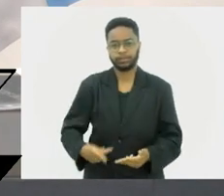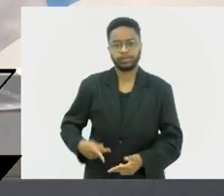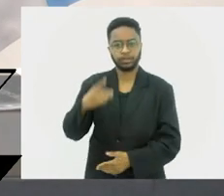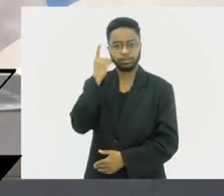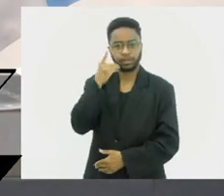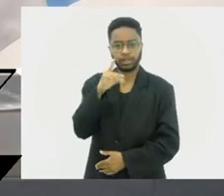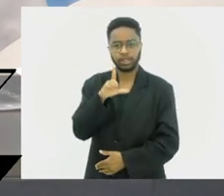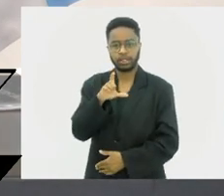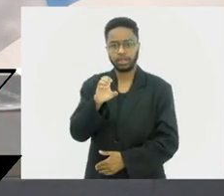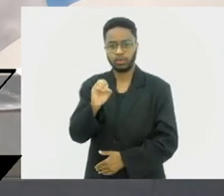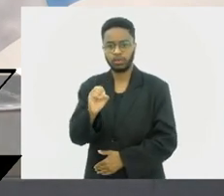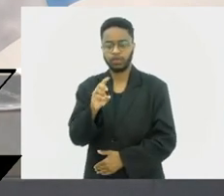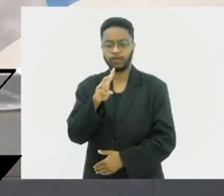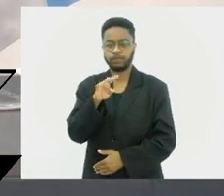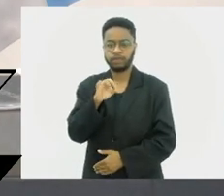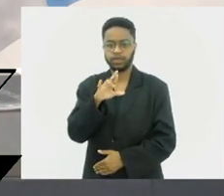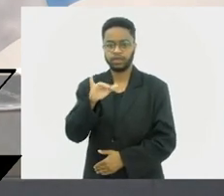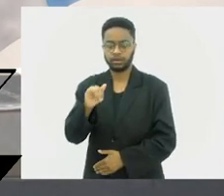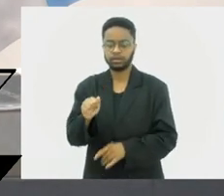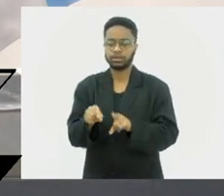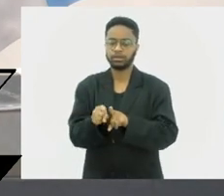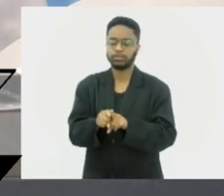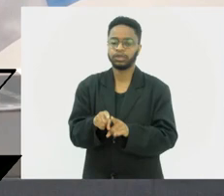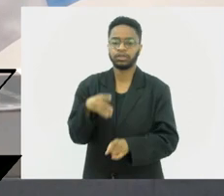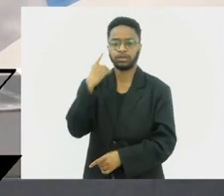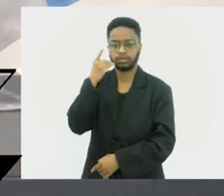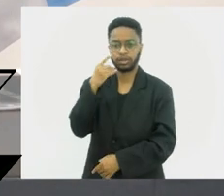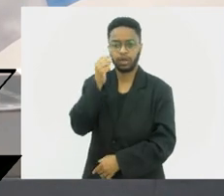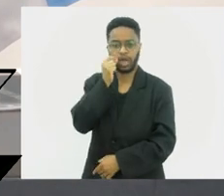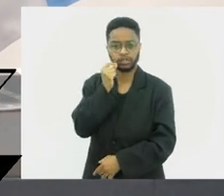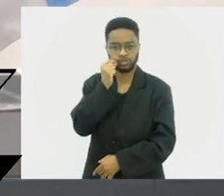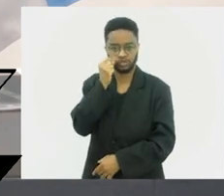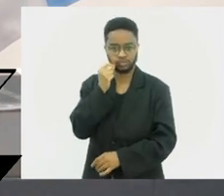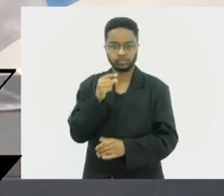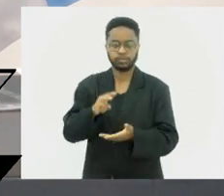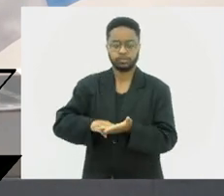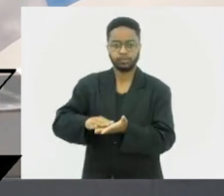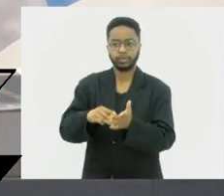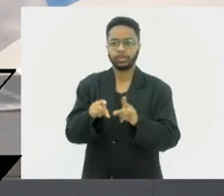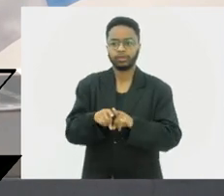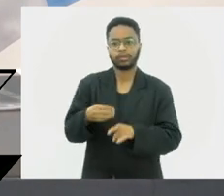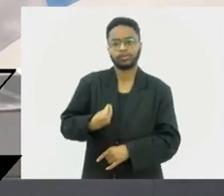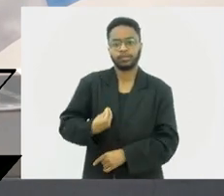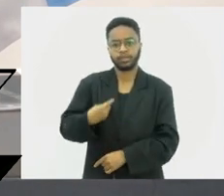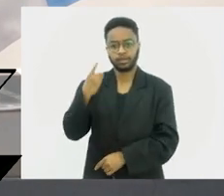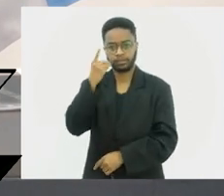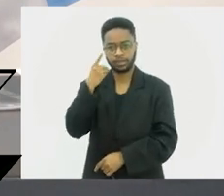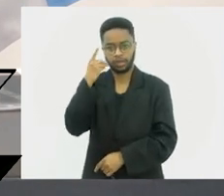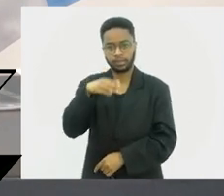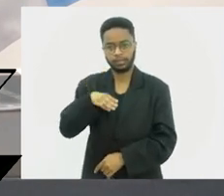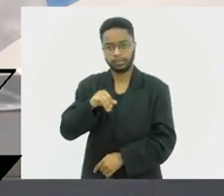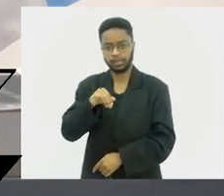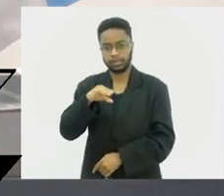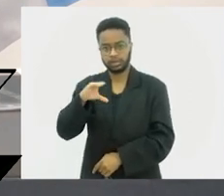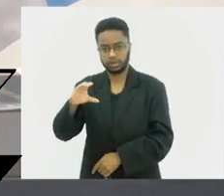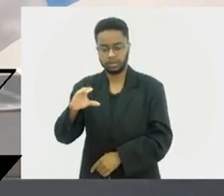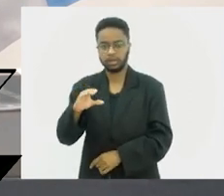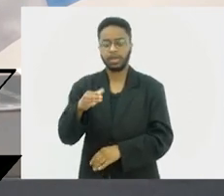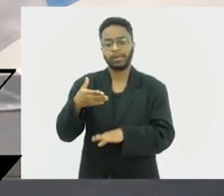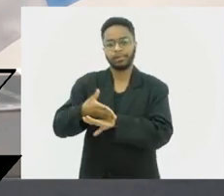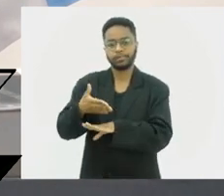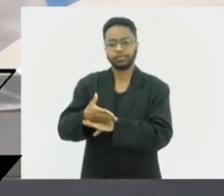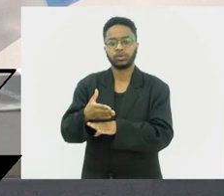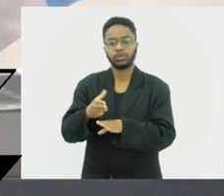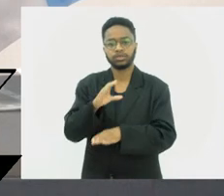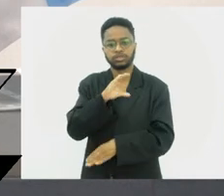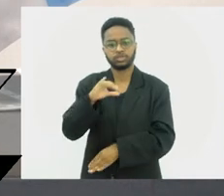Léo Vieira, também aqui o deputado Giovanni Ratinho, membro da comissão, com a presença do deputado Mink, membro da Comissão de Constituição e Justiça